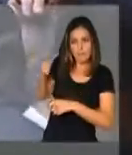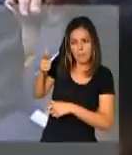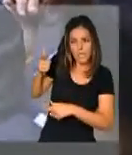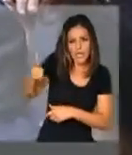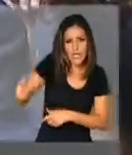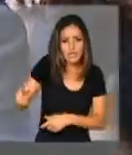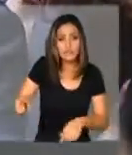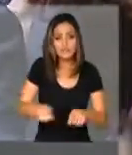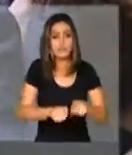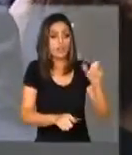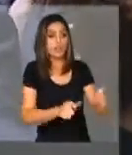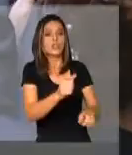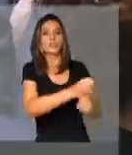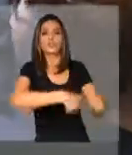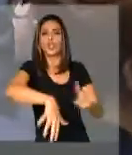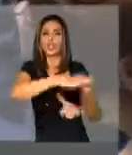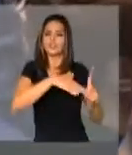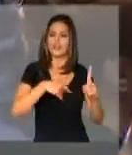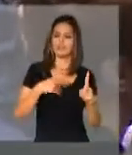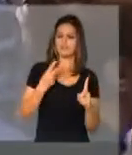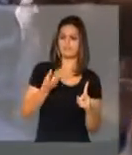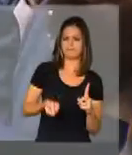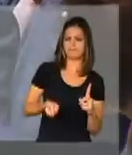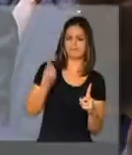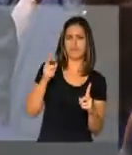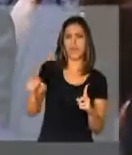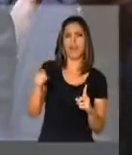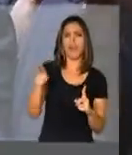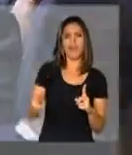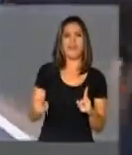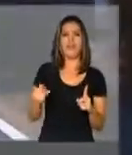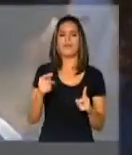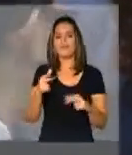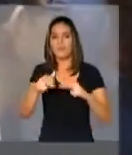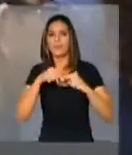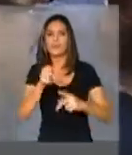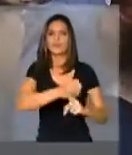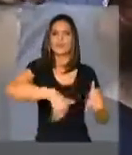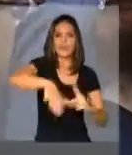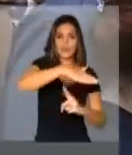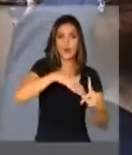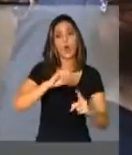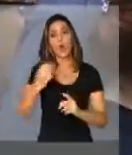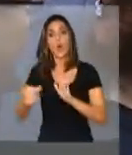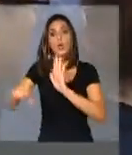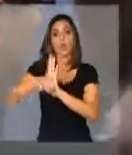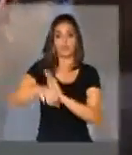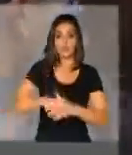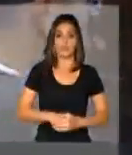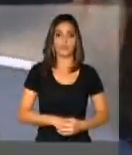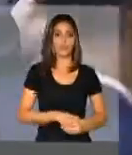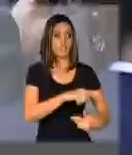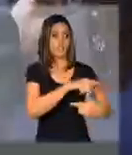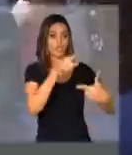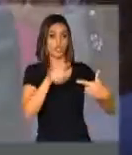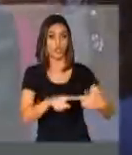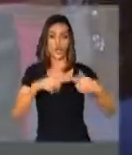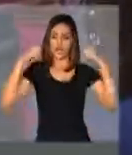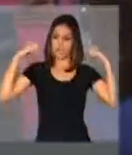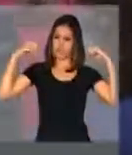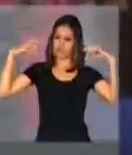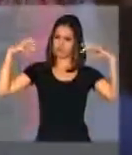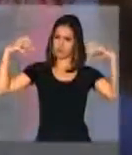vítimas da sociedade ou são criminosos mesmos? Dois, mais iluminação pública na rua onde ela foi